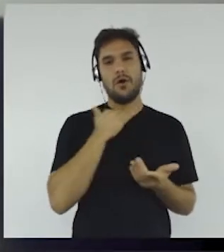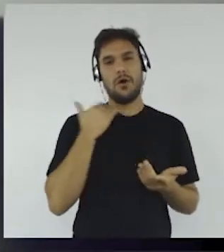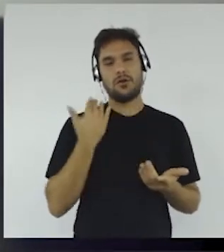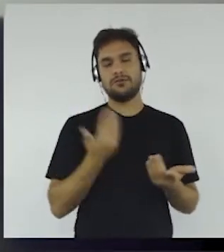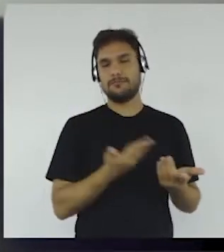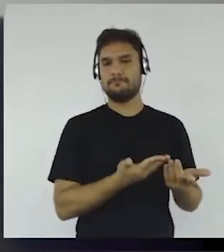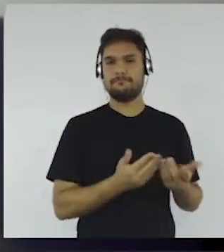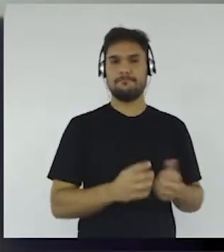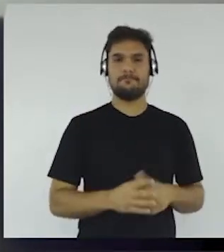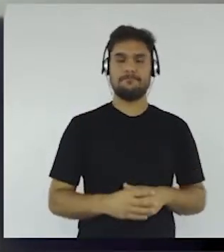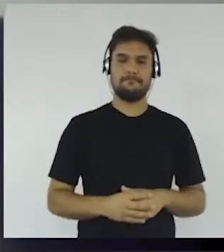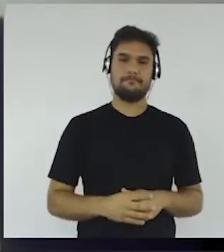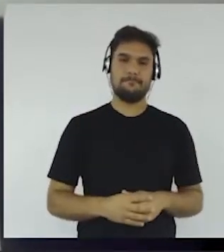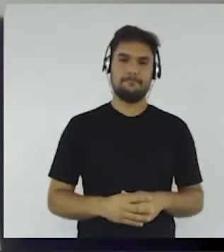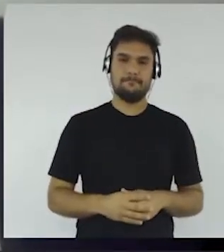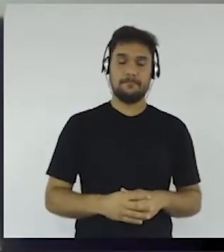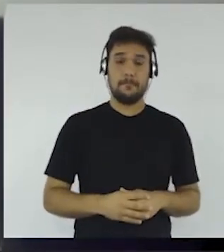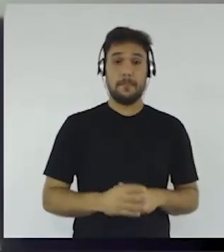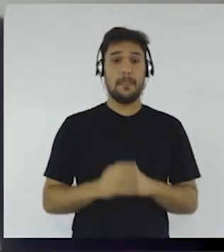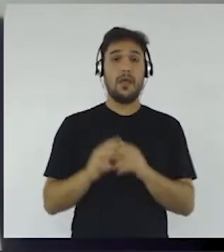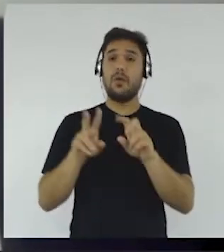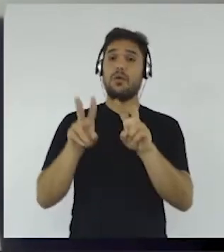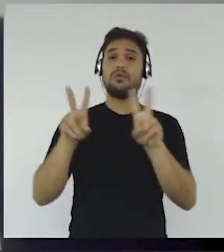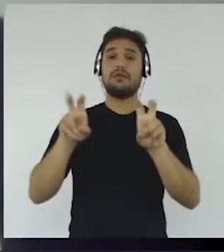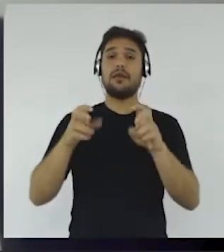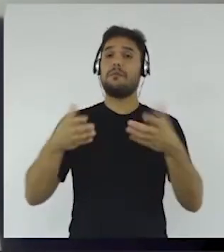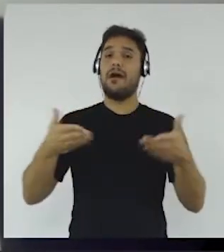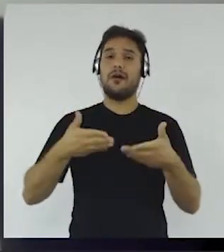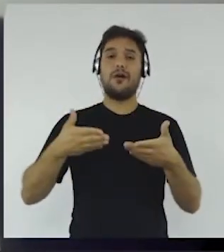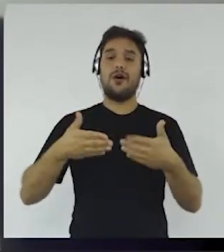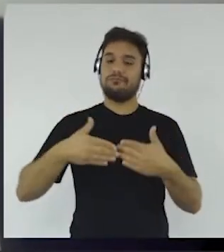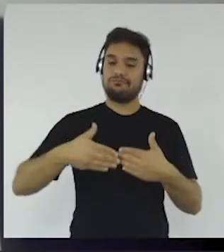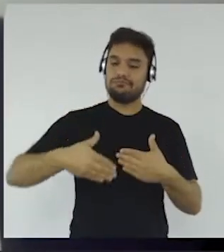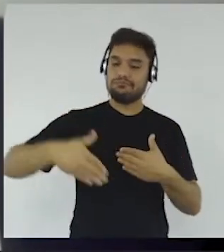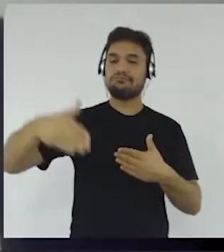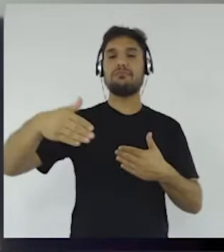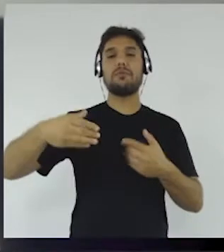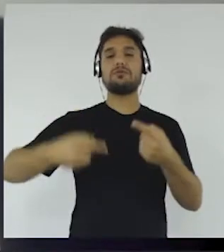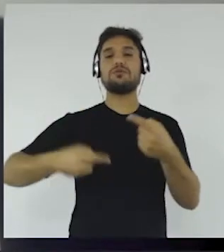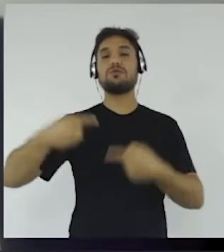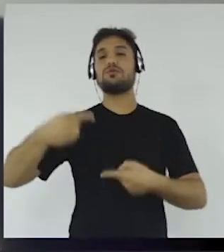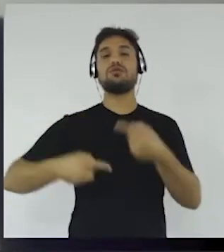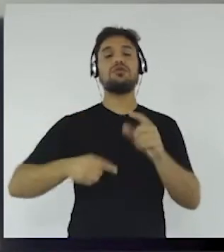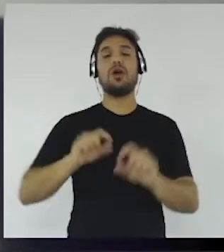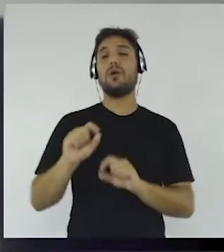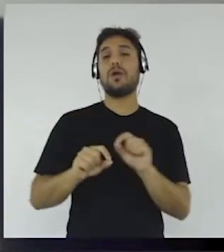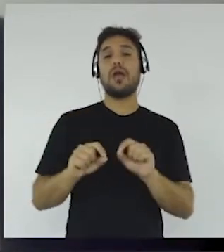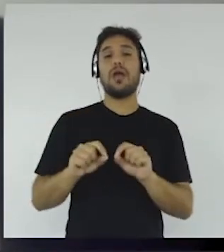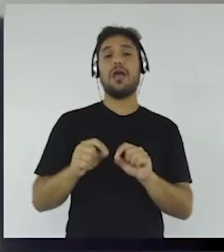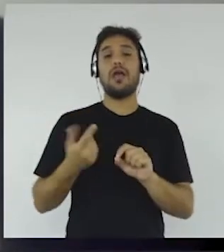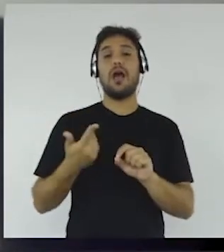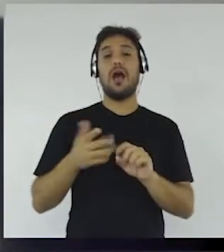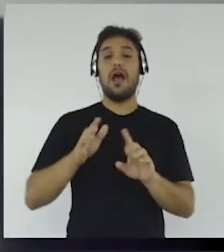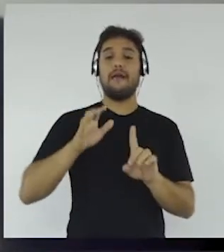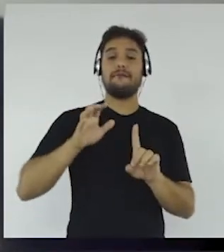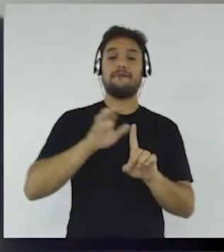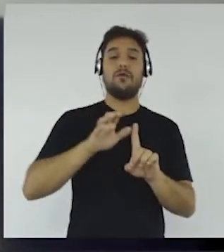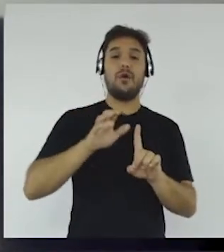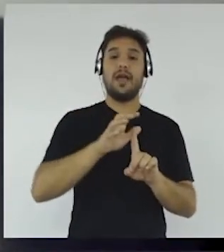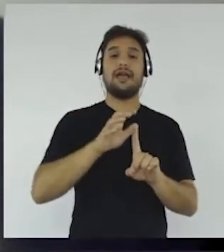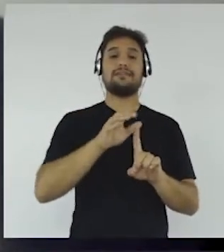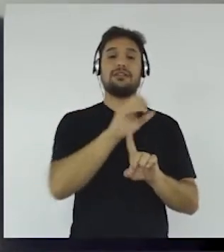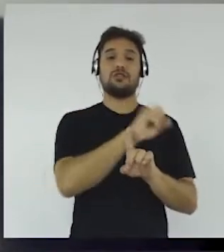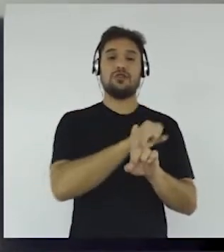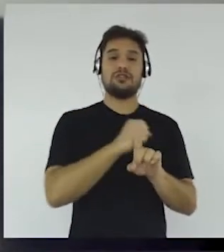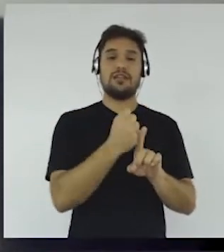perda. O tema a ser discorrido nesse painel é repercussões jurídicas e sociais